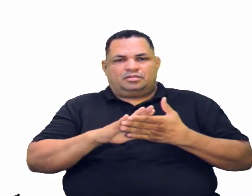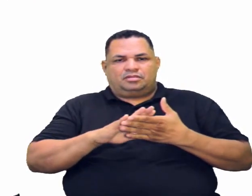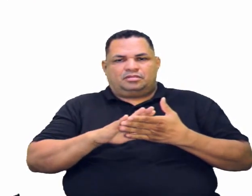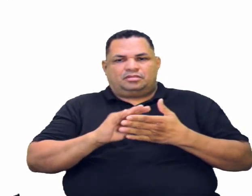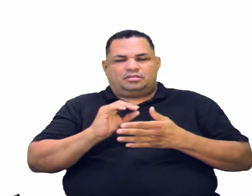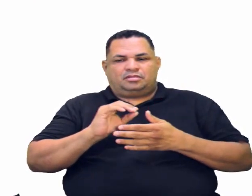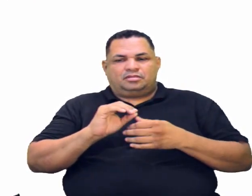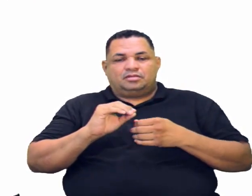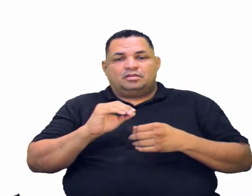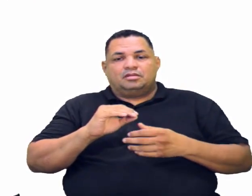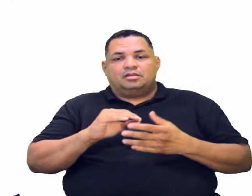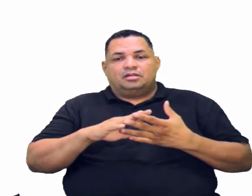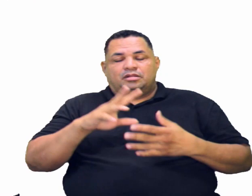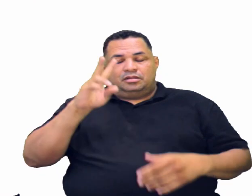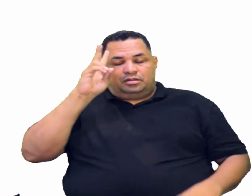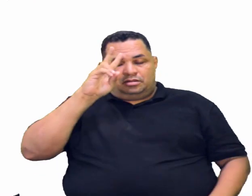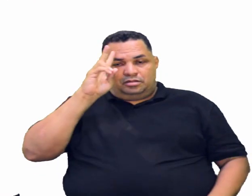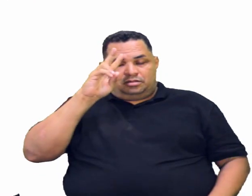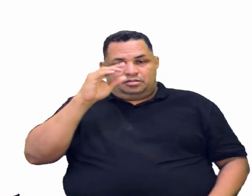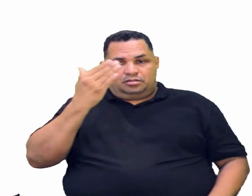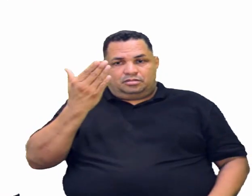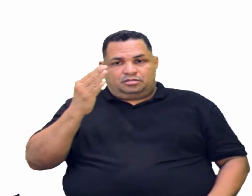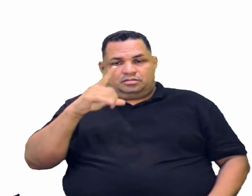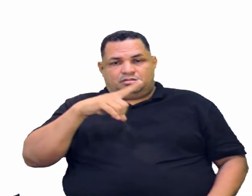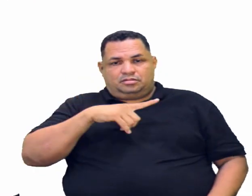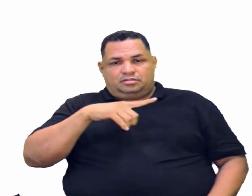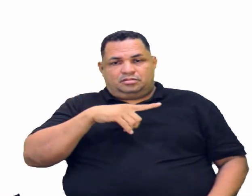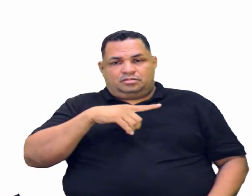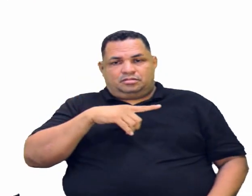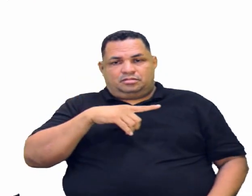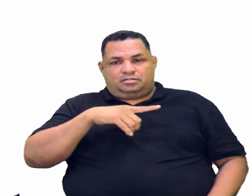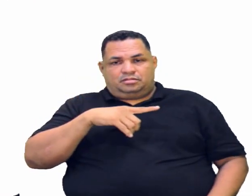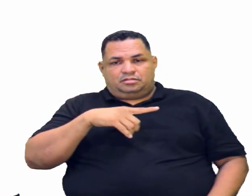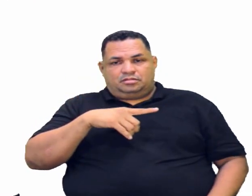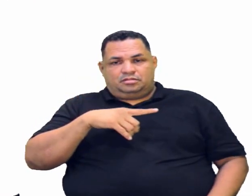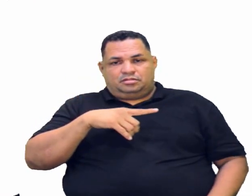Grignard, né? Lembram lá? E eles vão estar